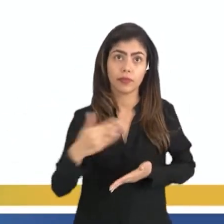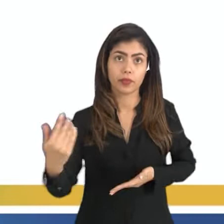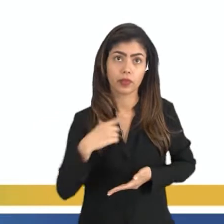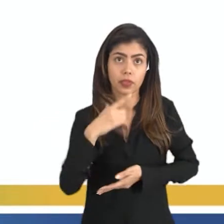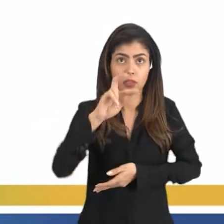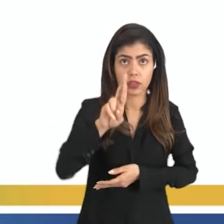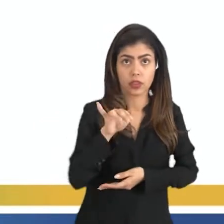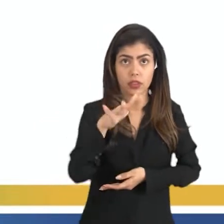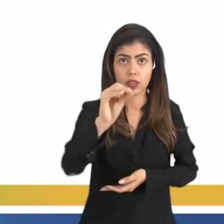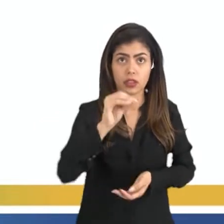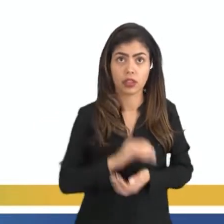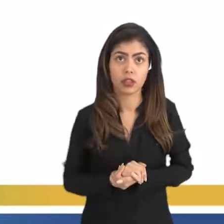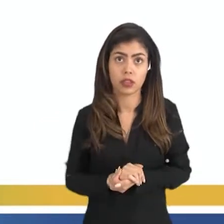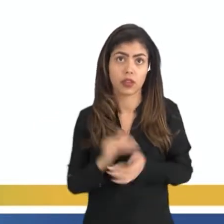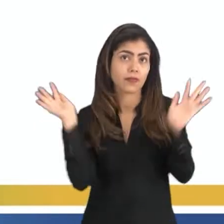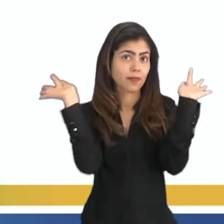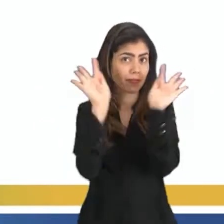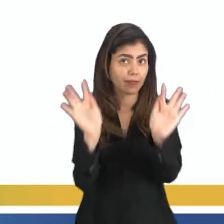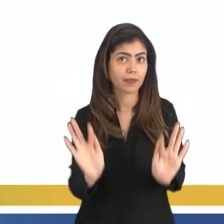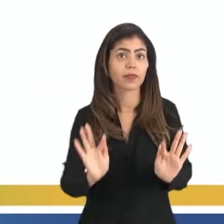o austríaco Felix